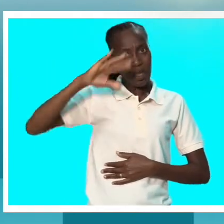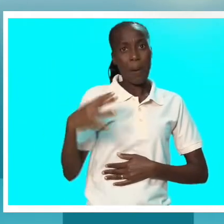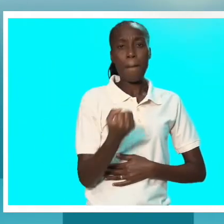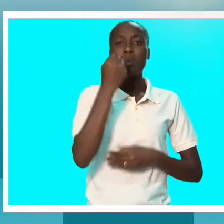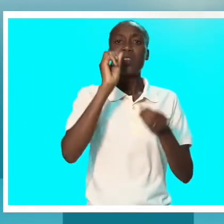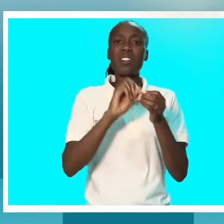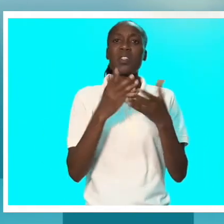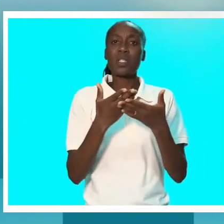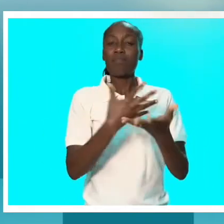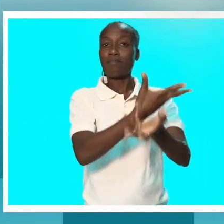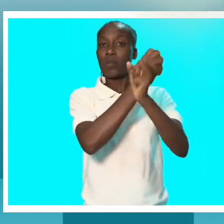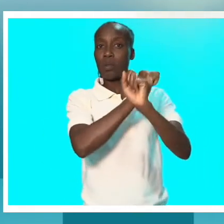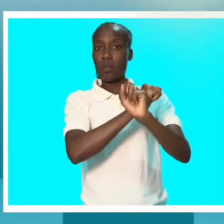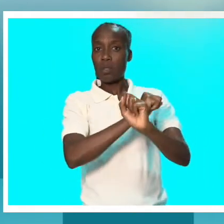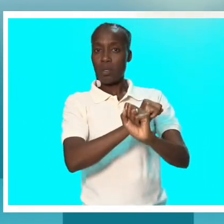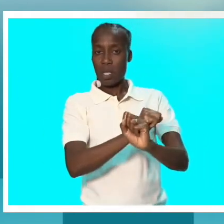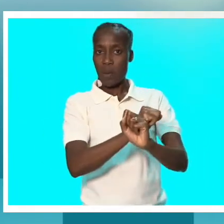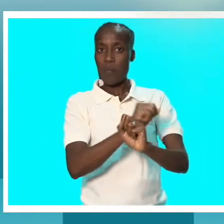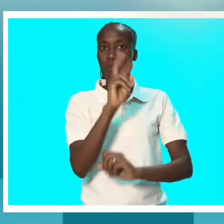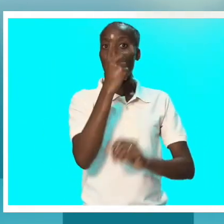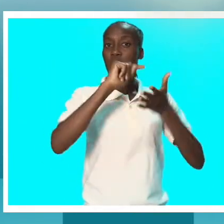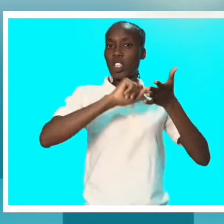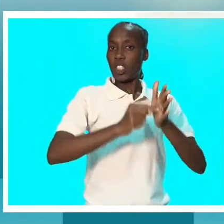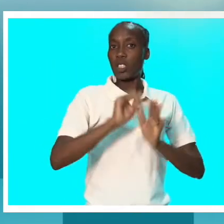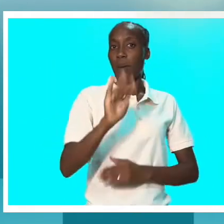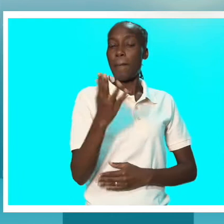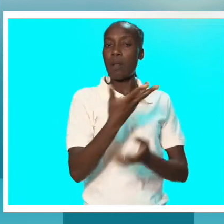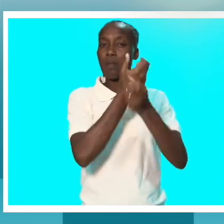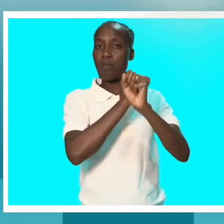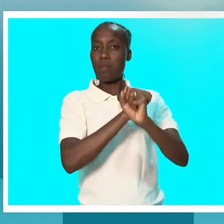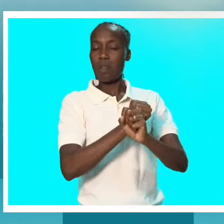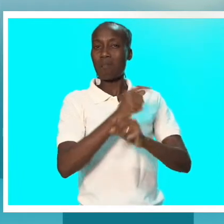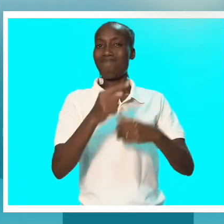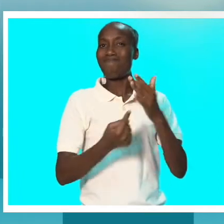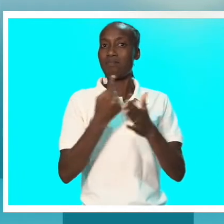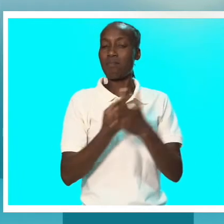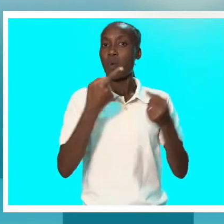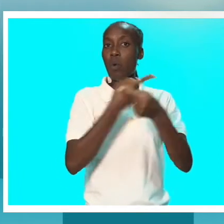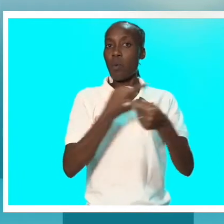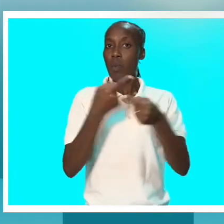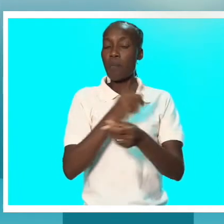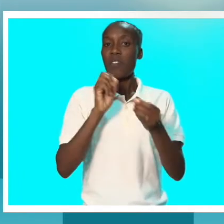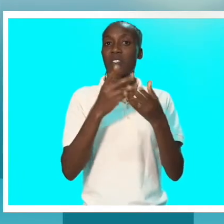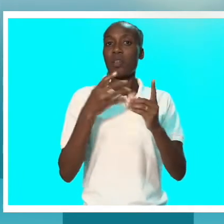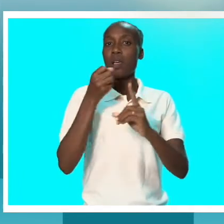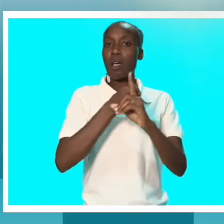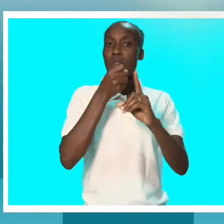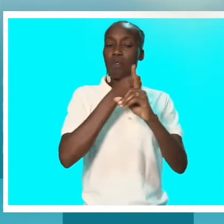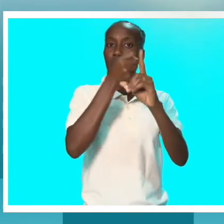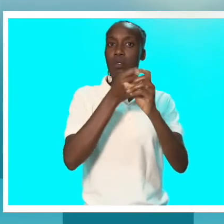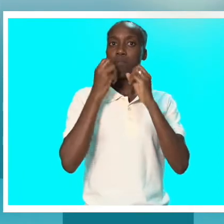também podem fazer aquilo que se chama de prevenção secundária. É para evitar as complicações. Fazer